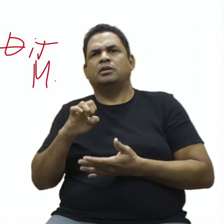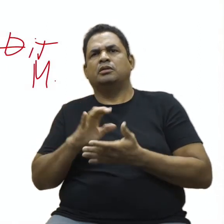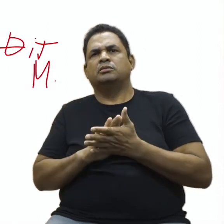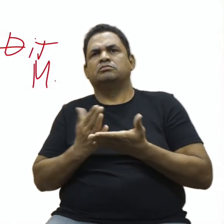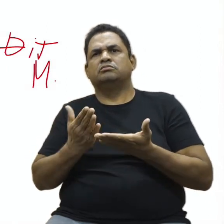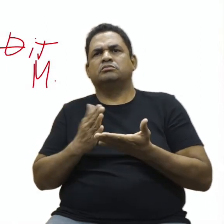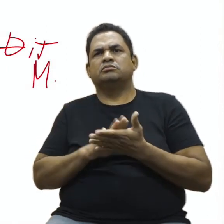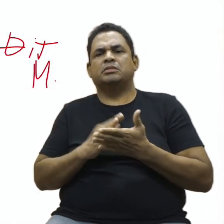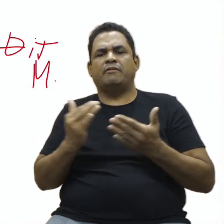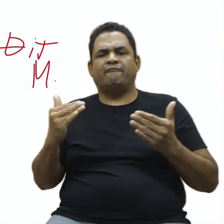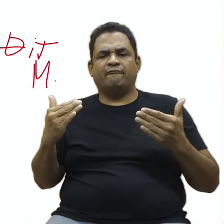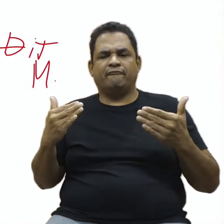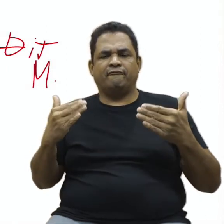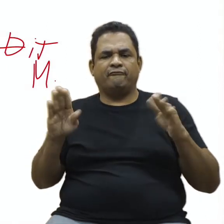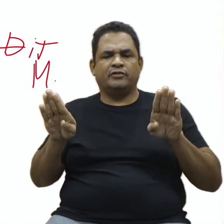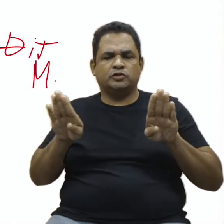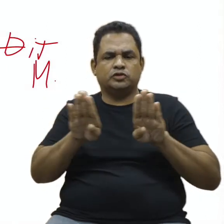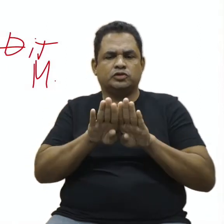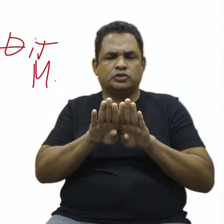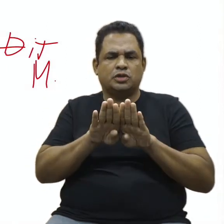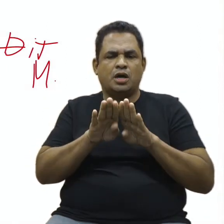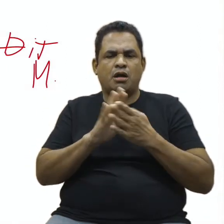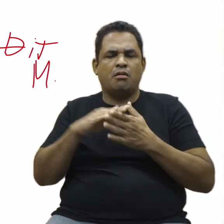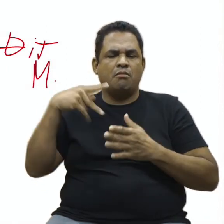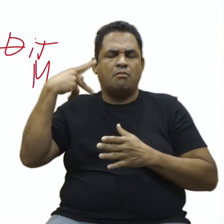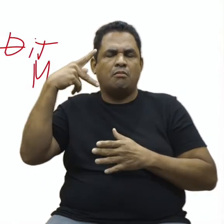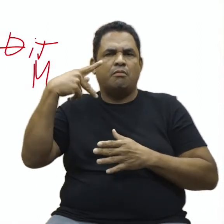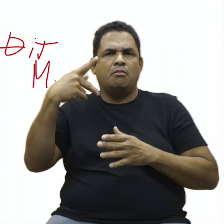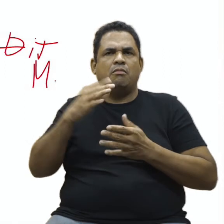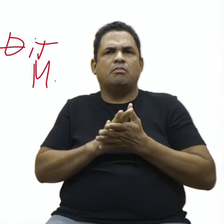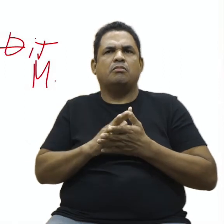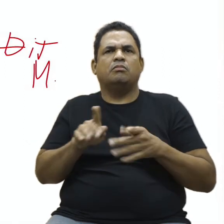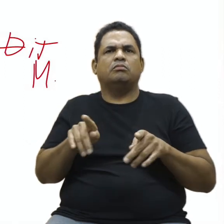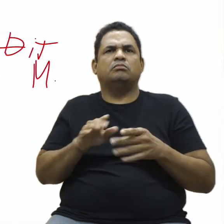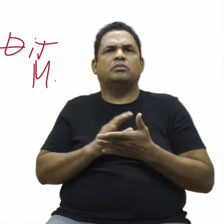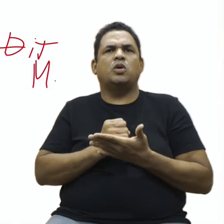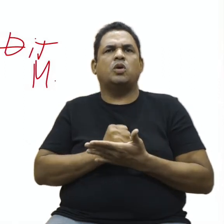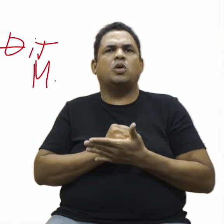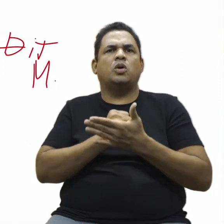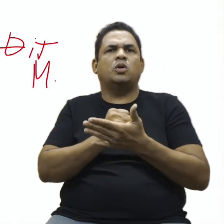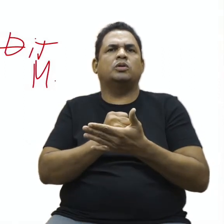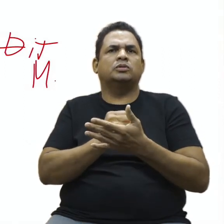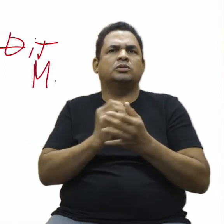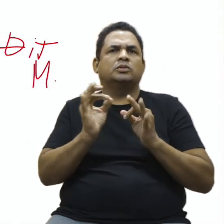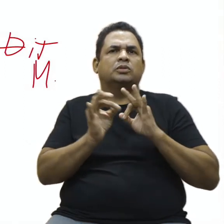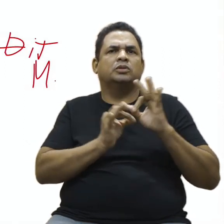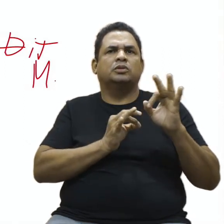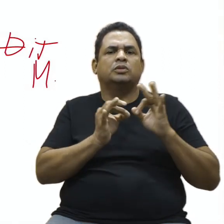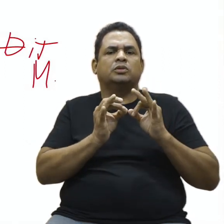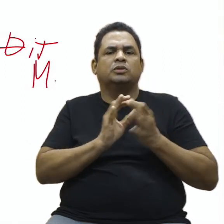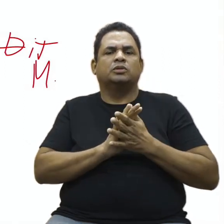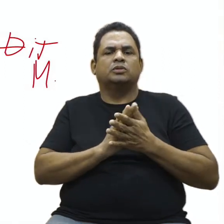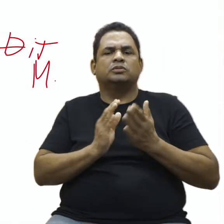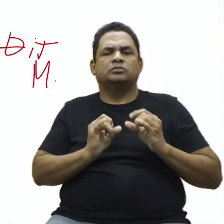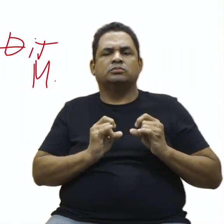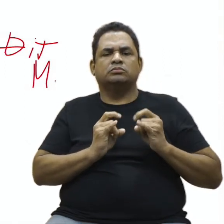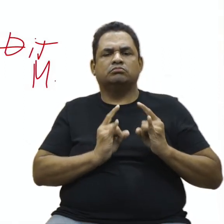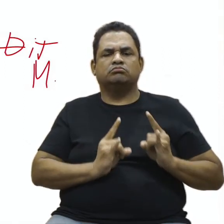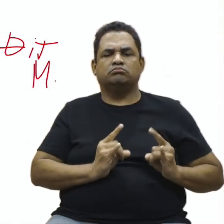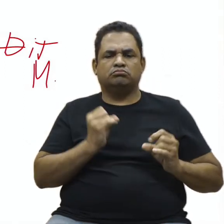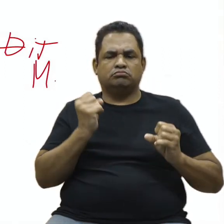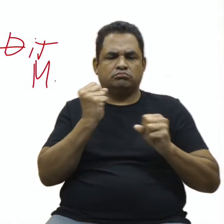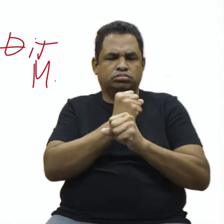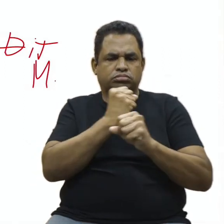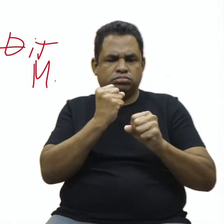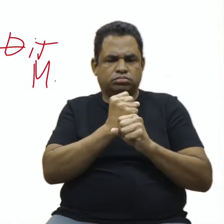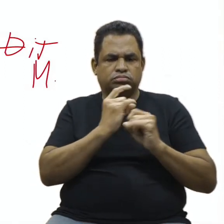do parlamento? Ou corroborou com a construção de obras faraônicas durante os governos